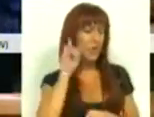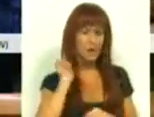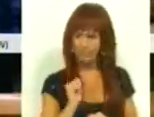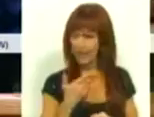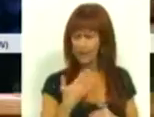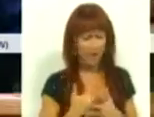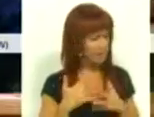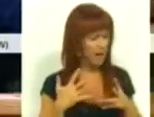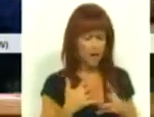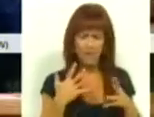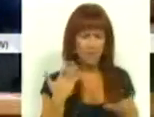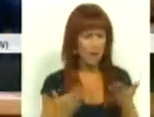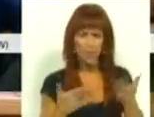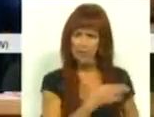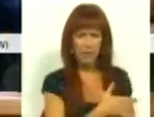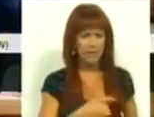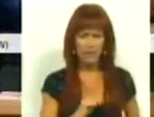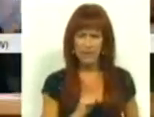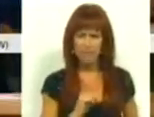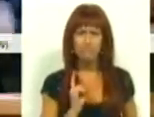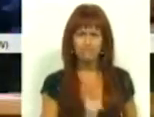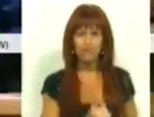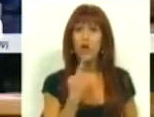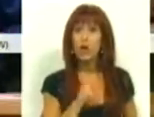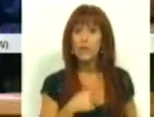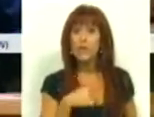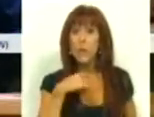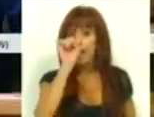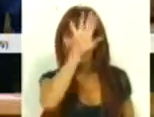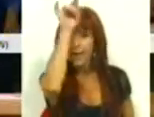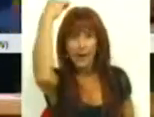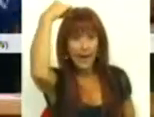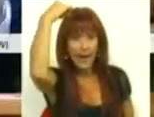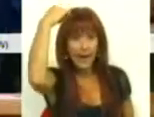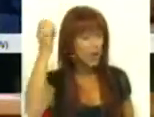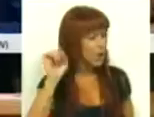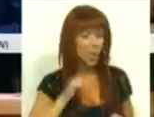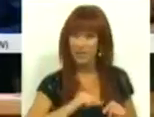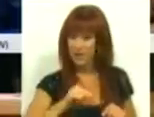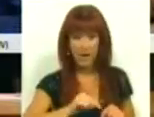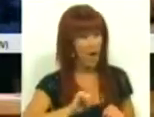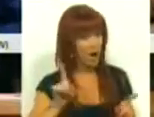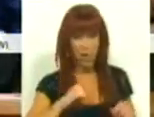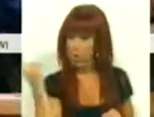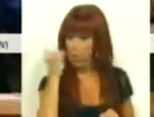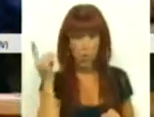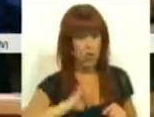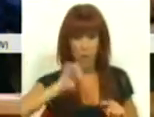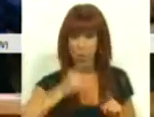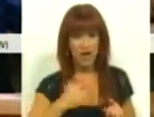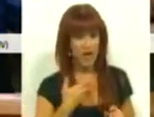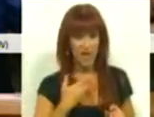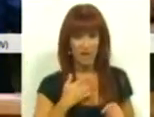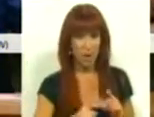da dívida aumentou face a 96. Repito para que fique muito claro, não houve, neste período, um único ano